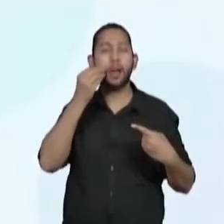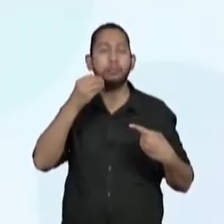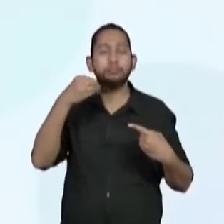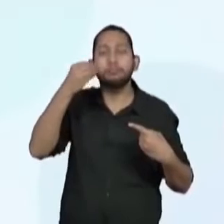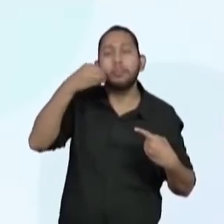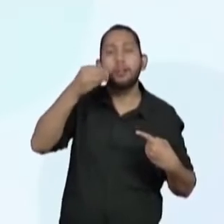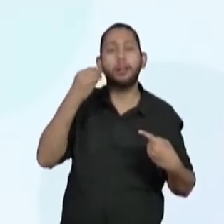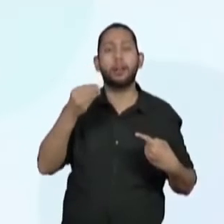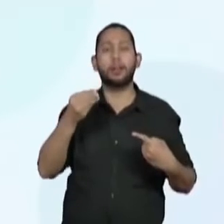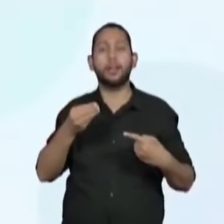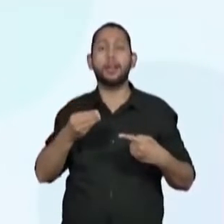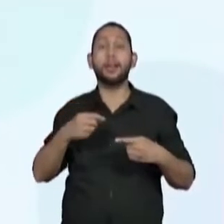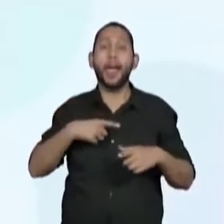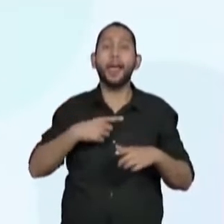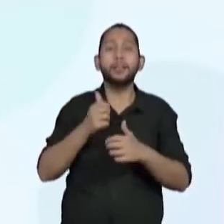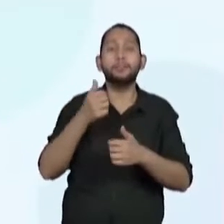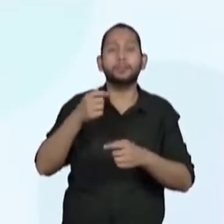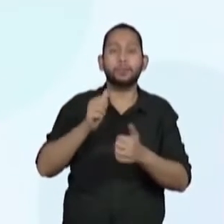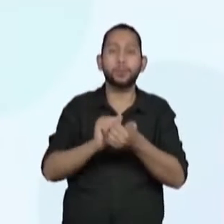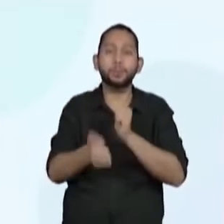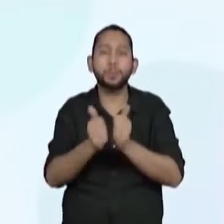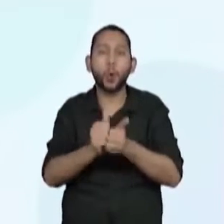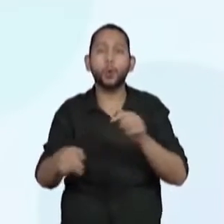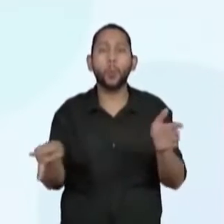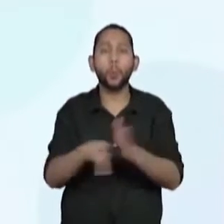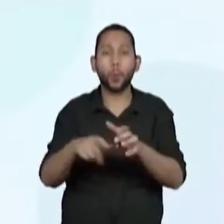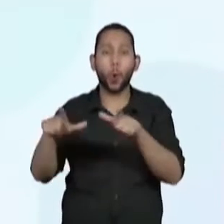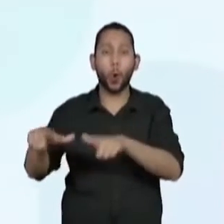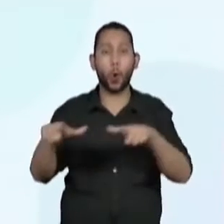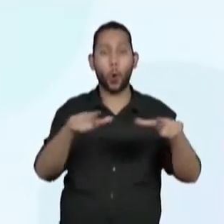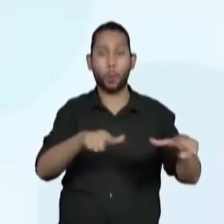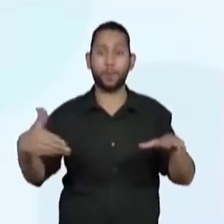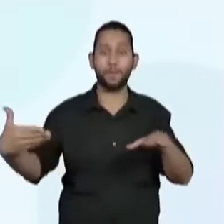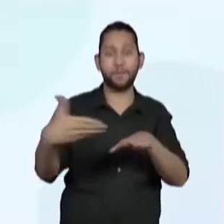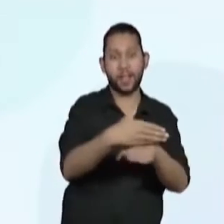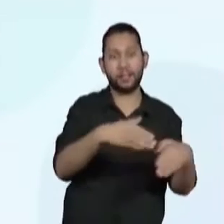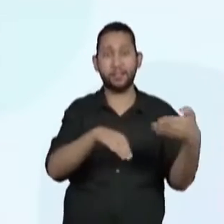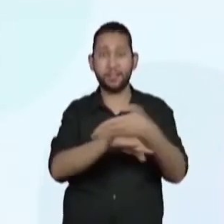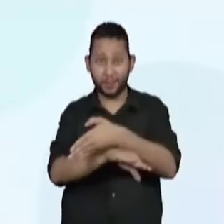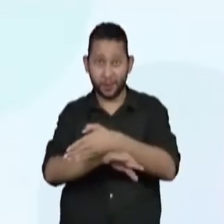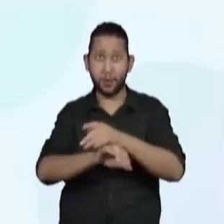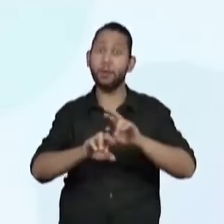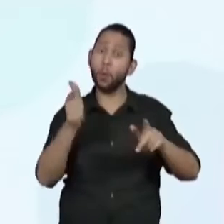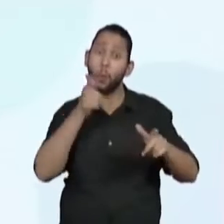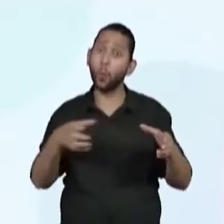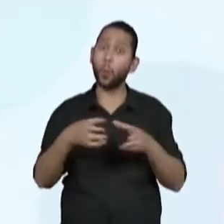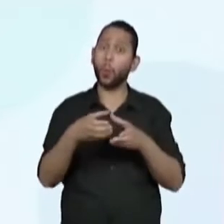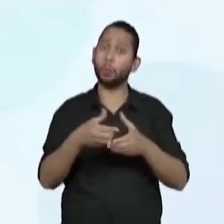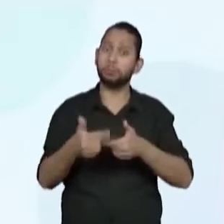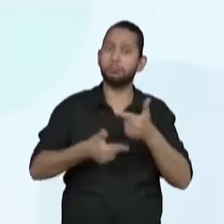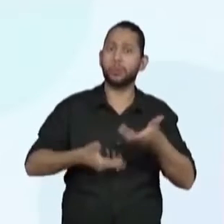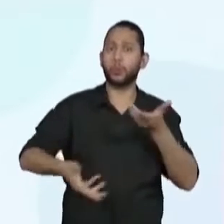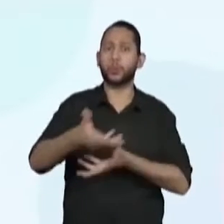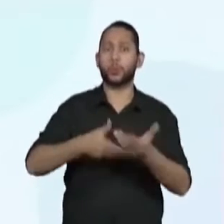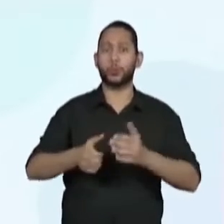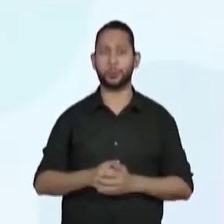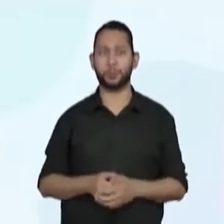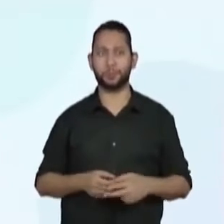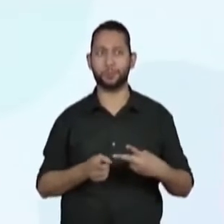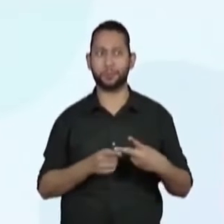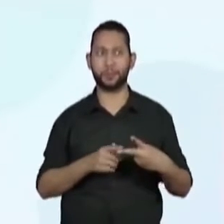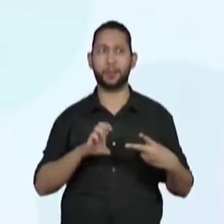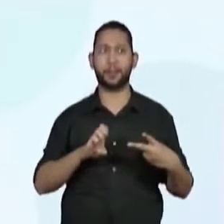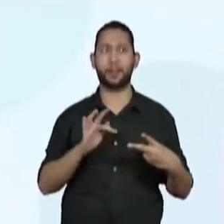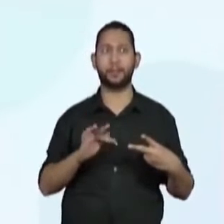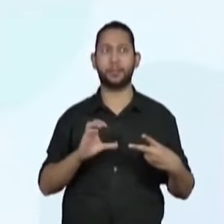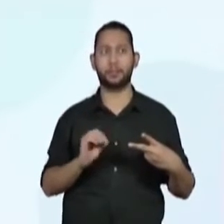invasão, valorizando o trabalho coletivo e o protagonismo. EF06, EF04. Praticar um ou mais